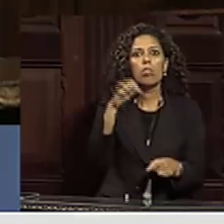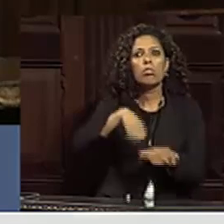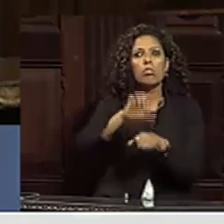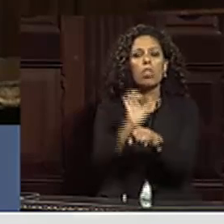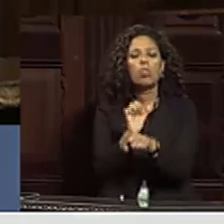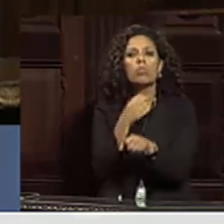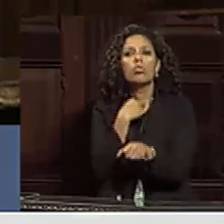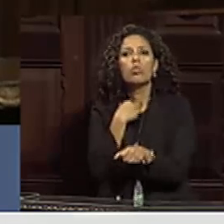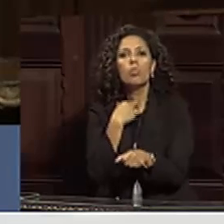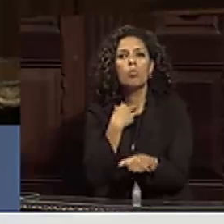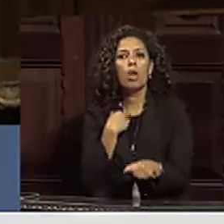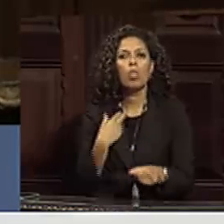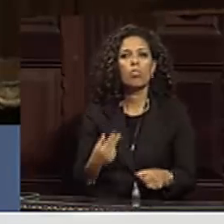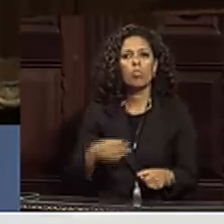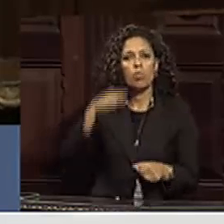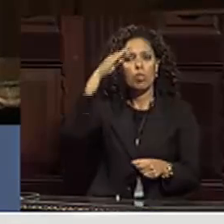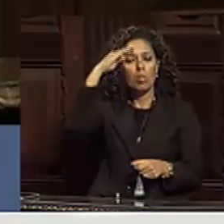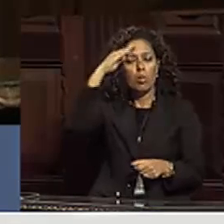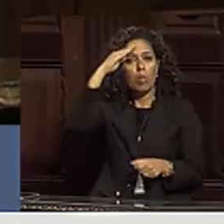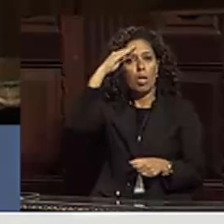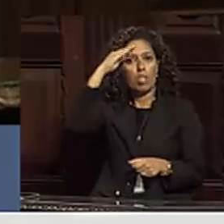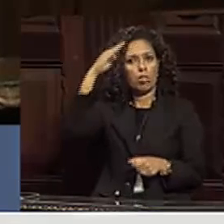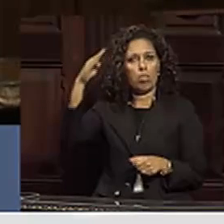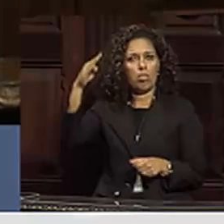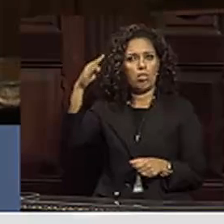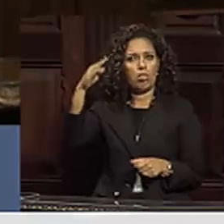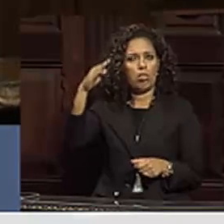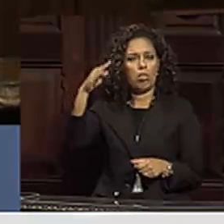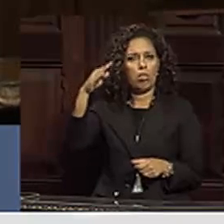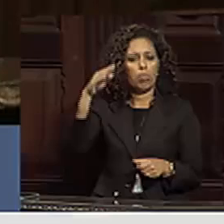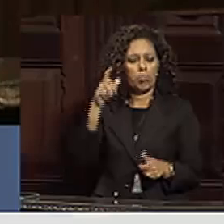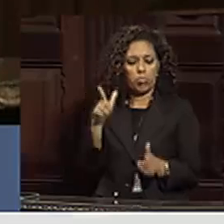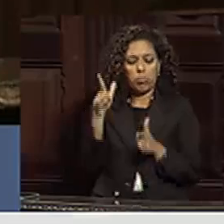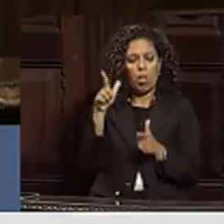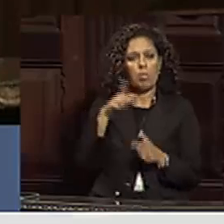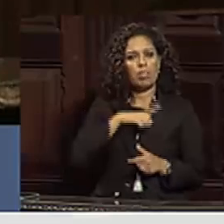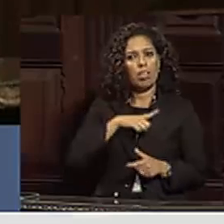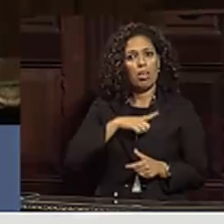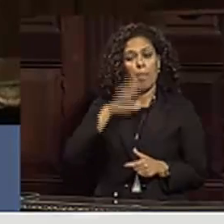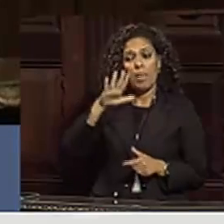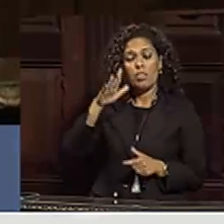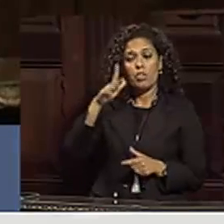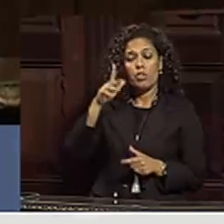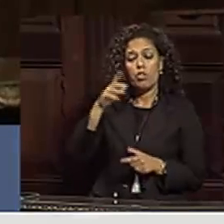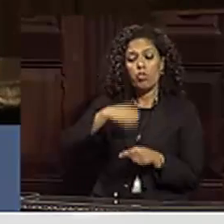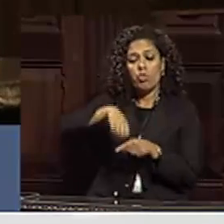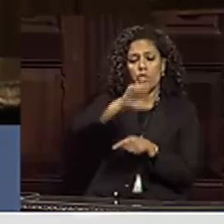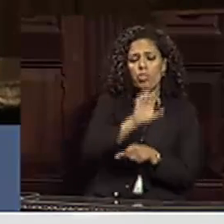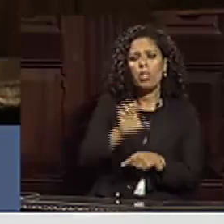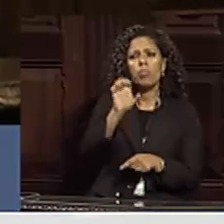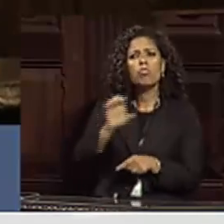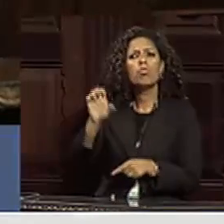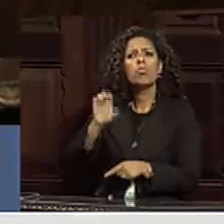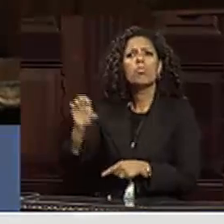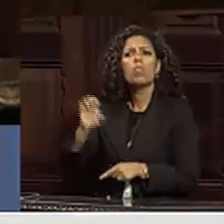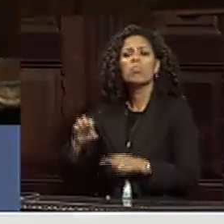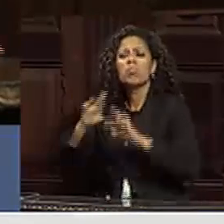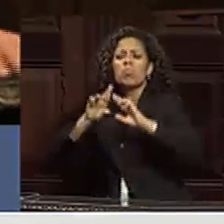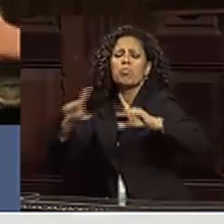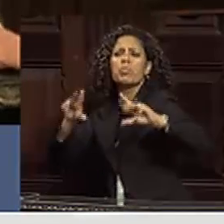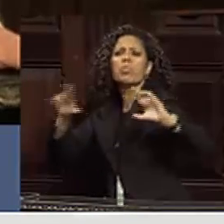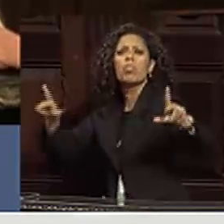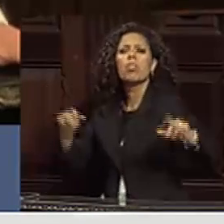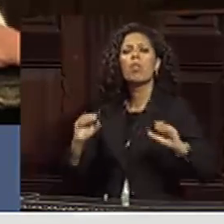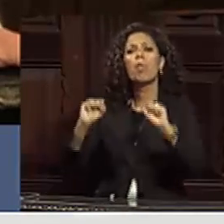Pará, Paraná, Santa Catarina, Rio Grande do Sul, Ceará, Goiás, a Guarda é